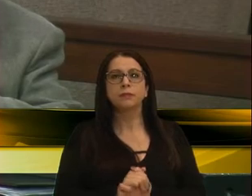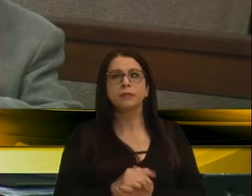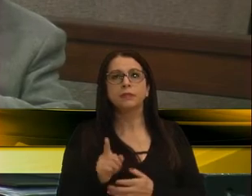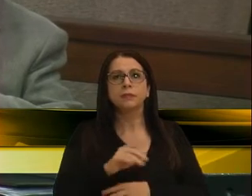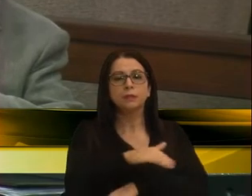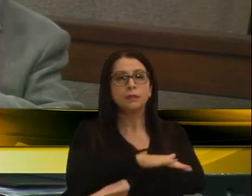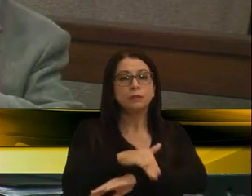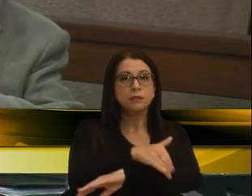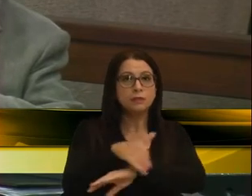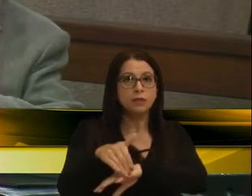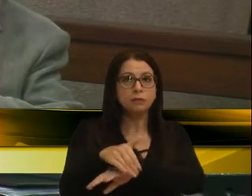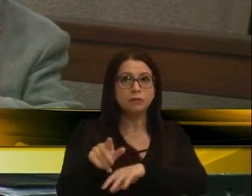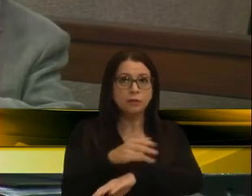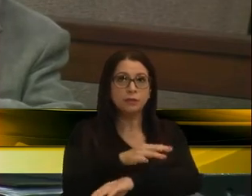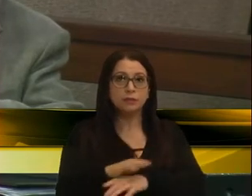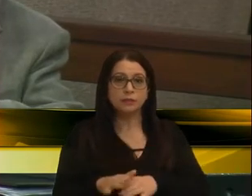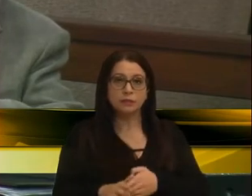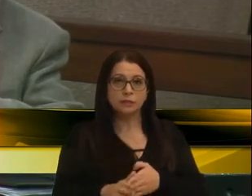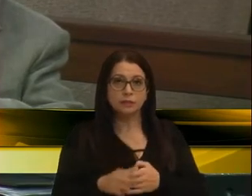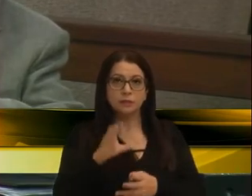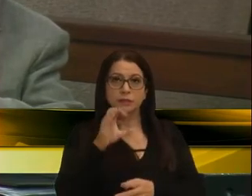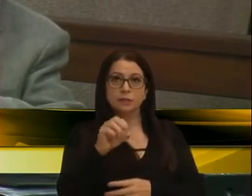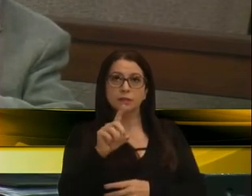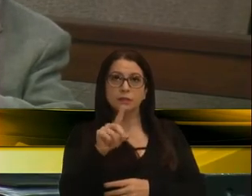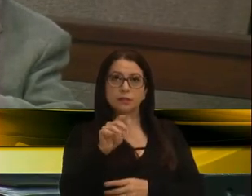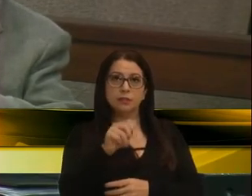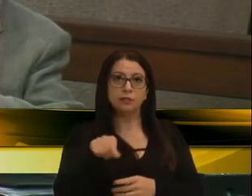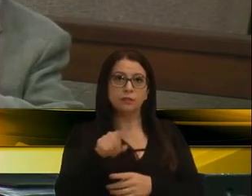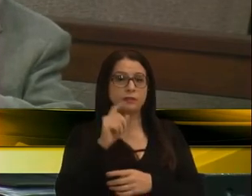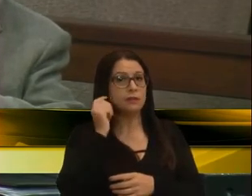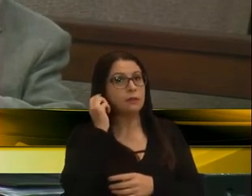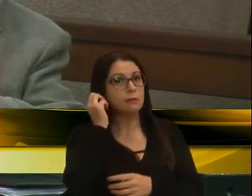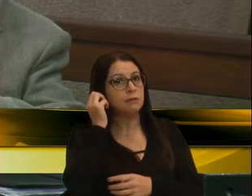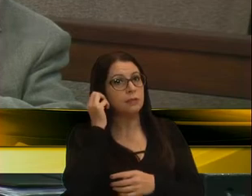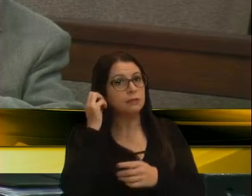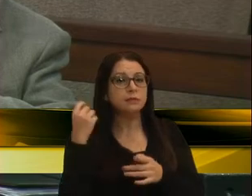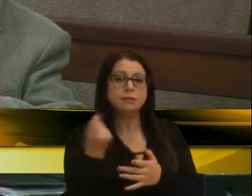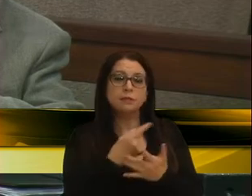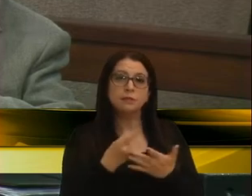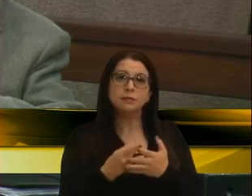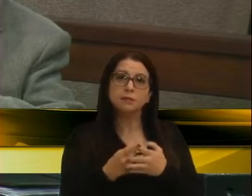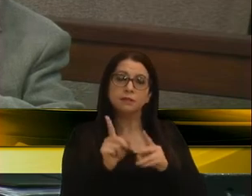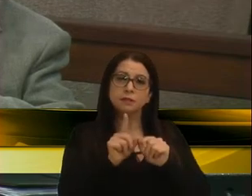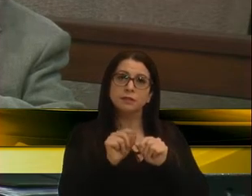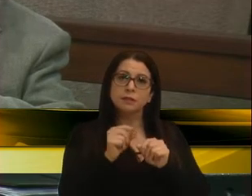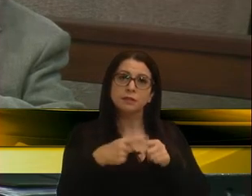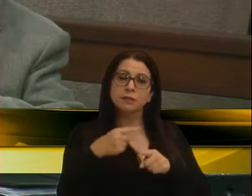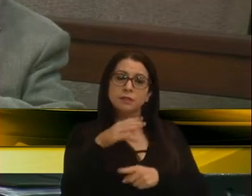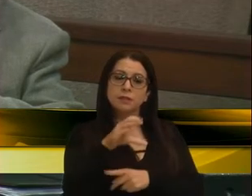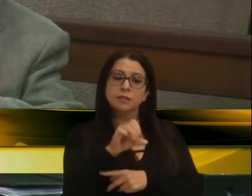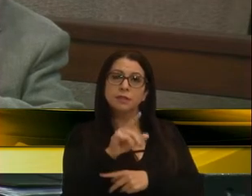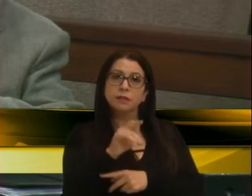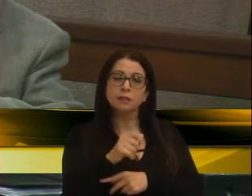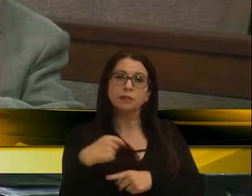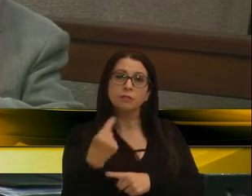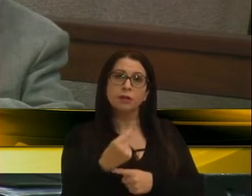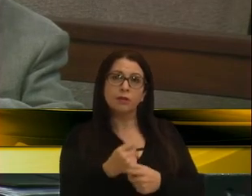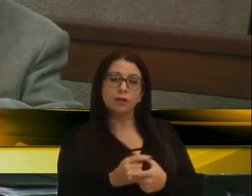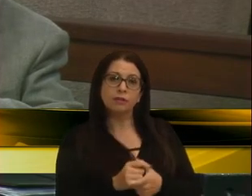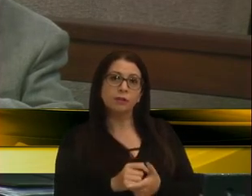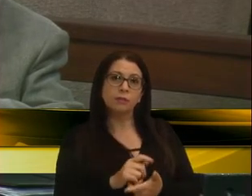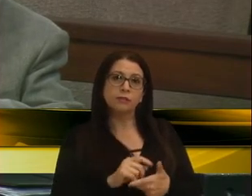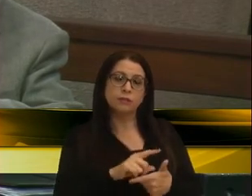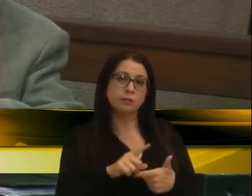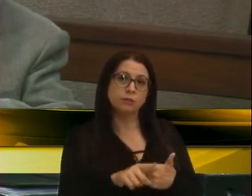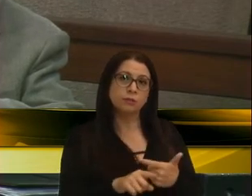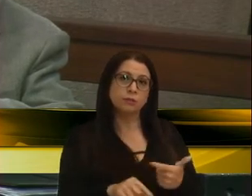pavimentação. O fato da Codeca fazer a roçada, ele se torna inviável, porque a Codeca, para botar, seja penado ou